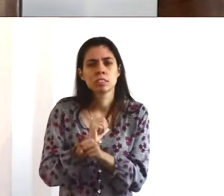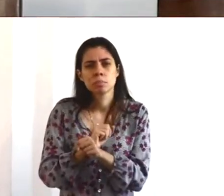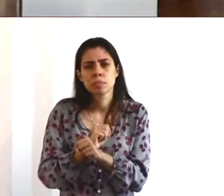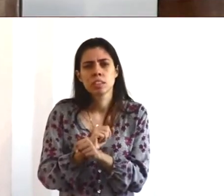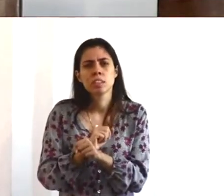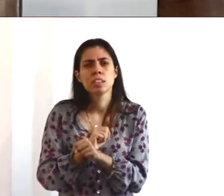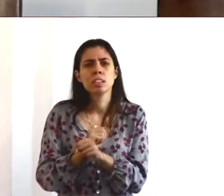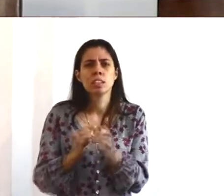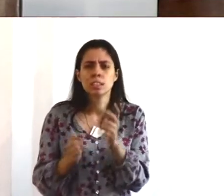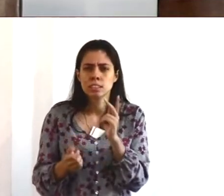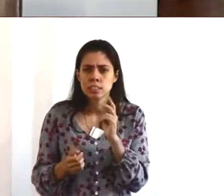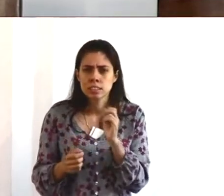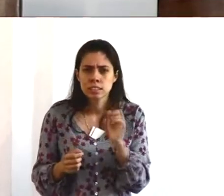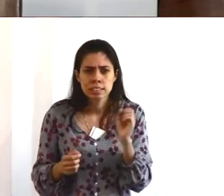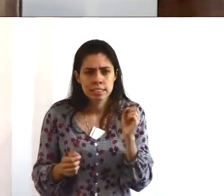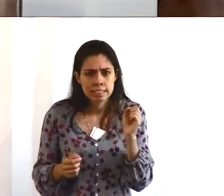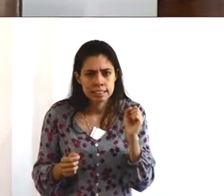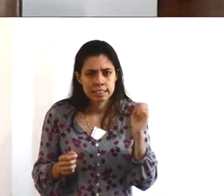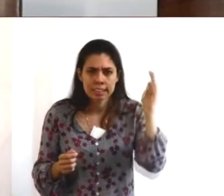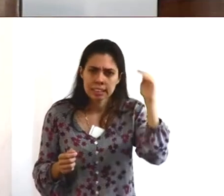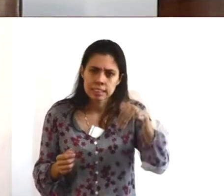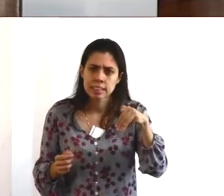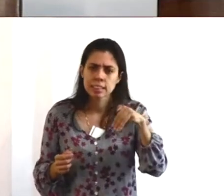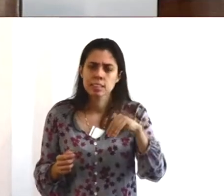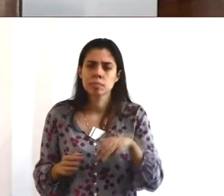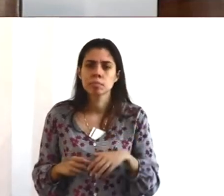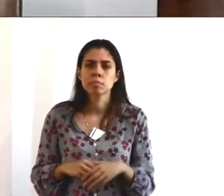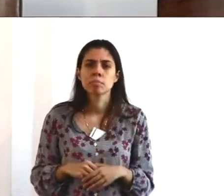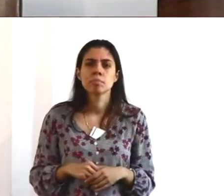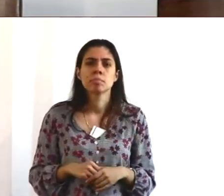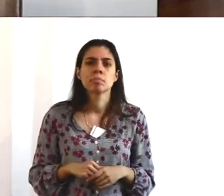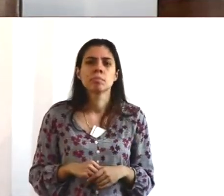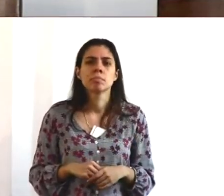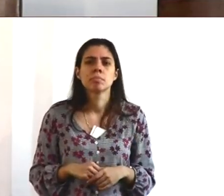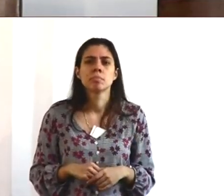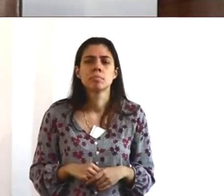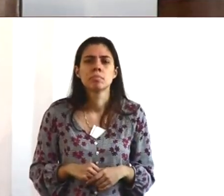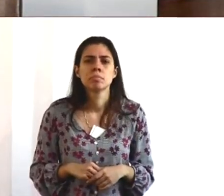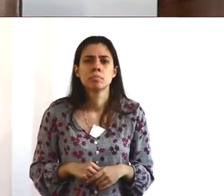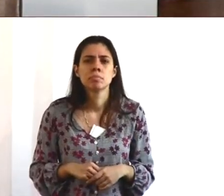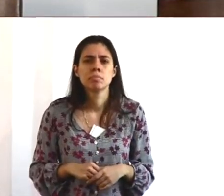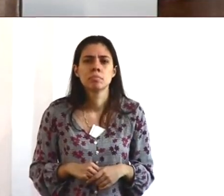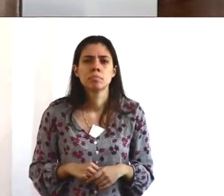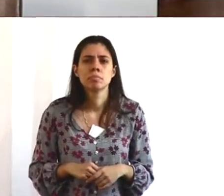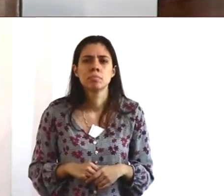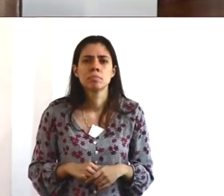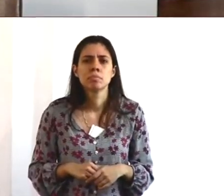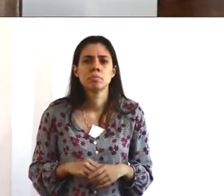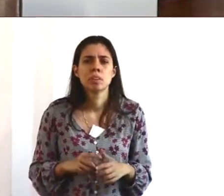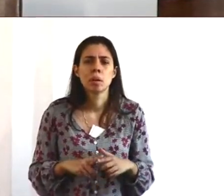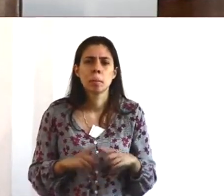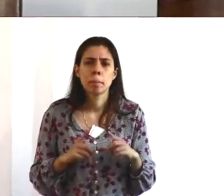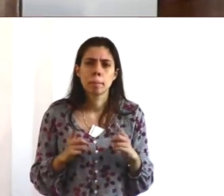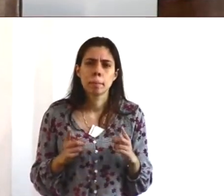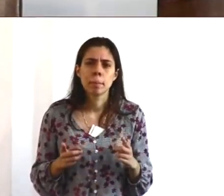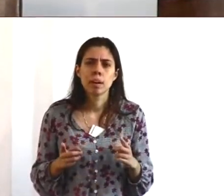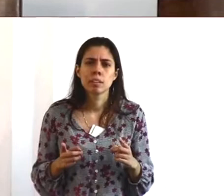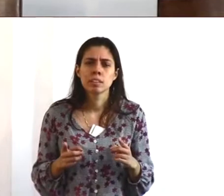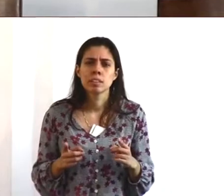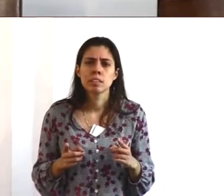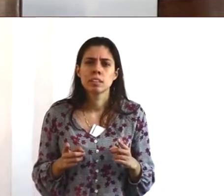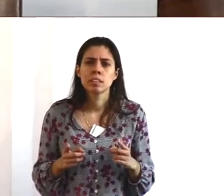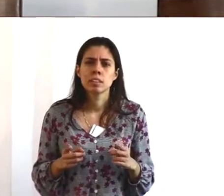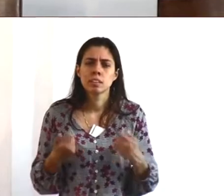estava acontecendo com o salmista e com o povo de Judá. Mas a realidade que nós